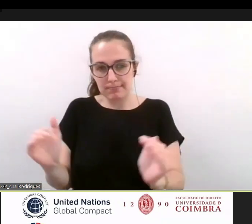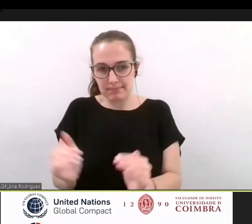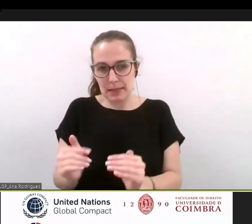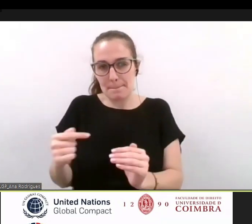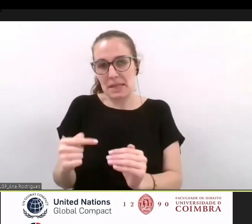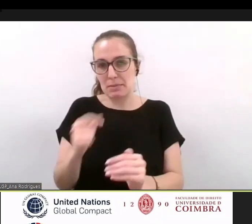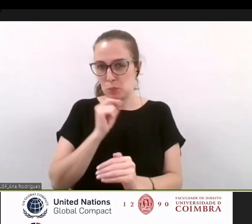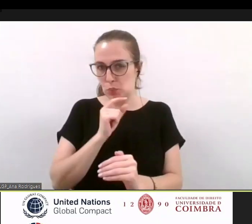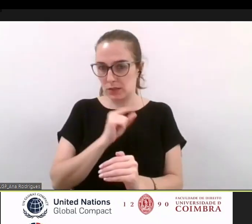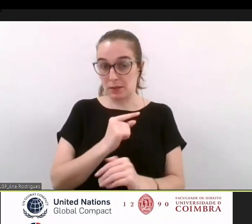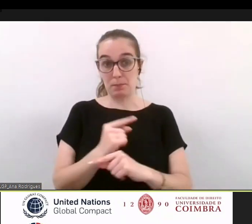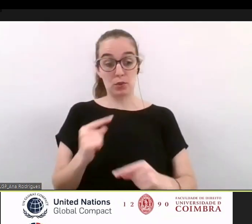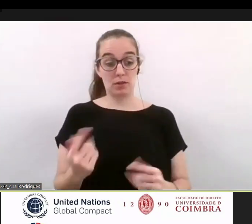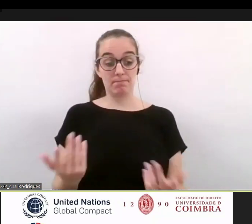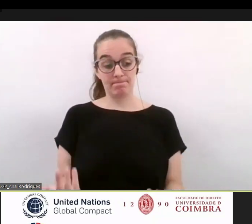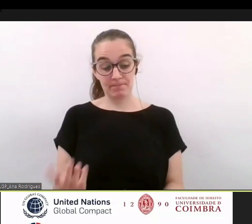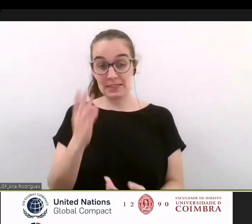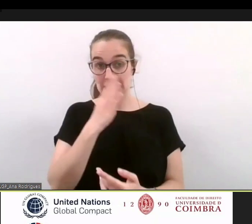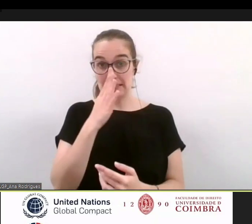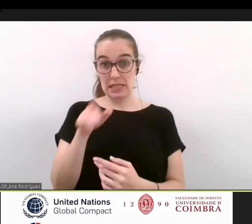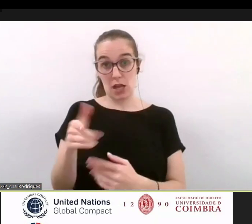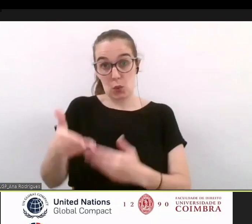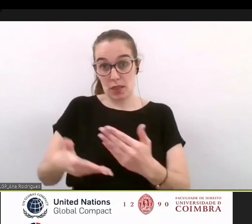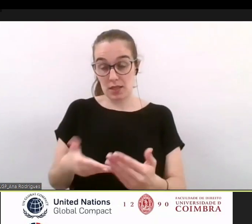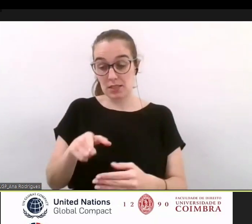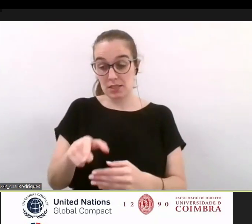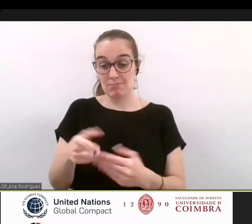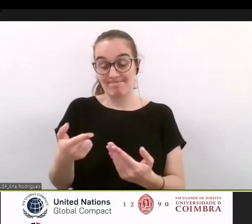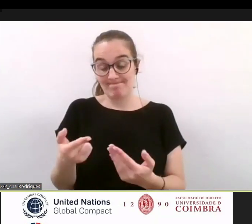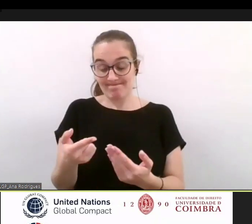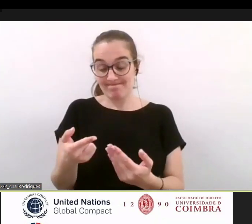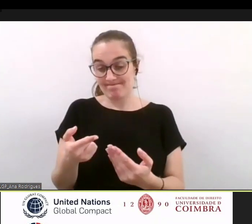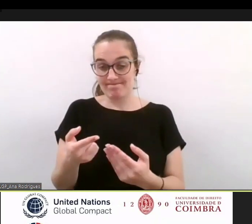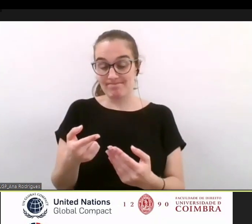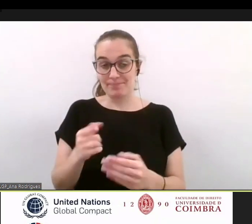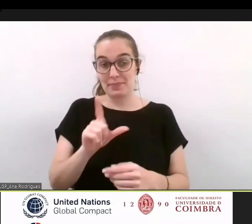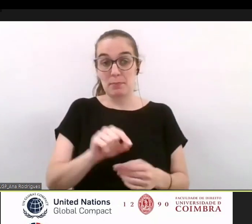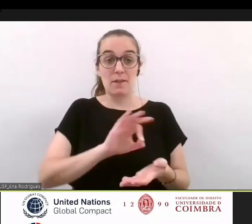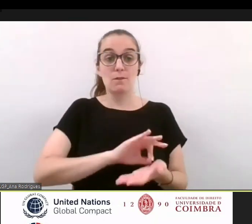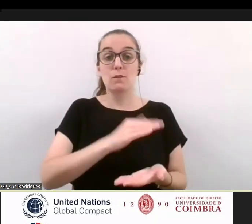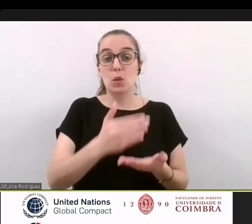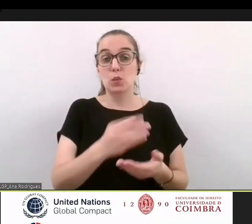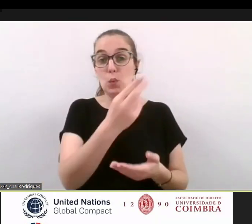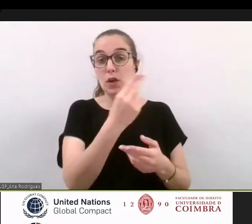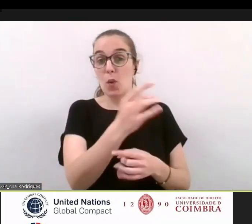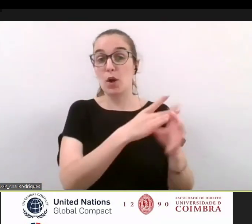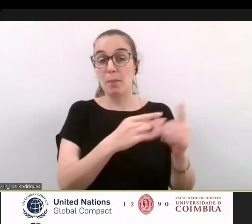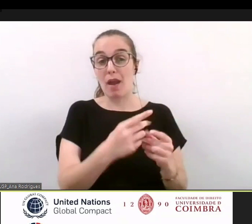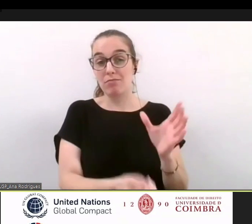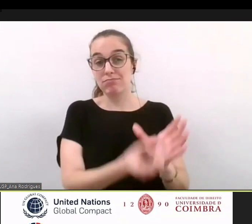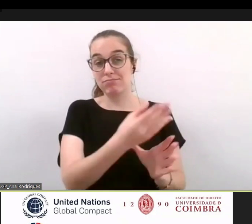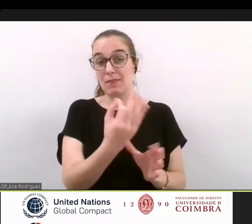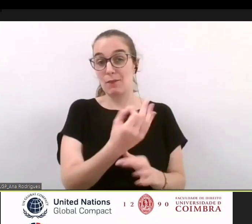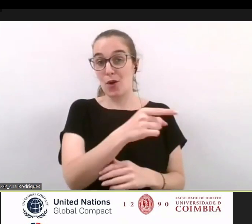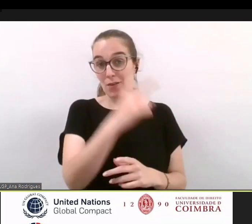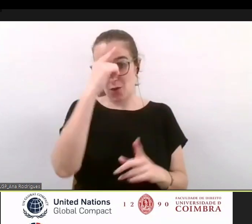possível para, como agora é o nosso lema, através do próprio fundo que a União Europeia criou para esse efeito,